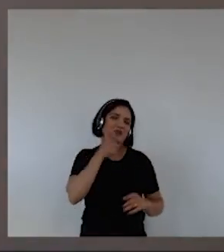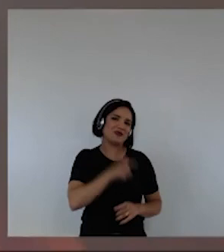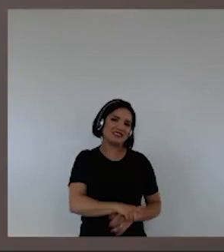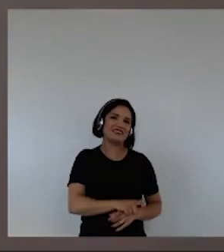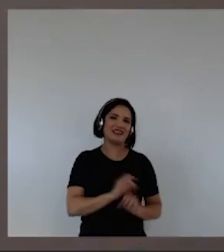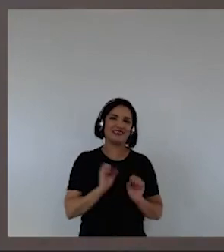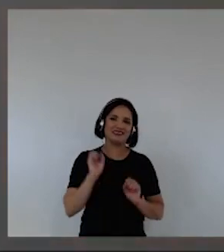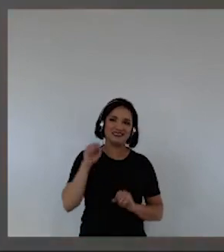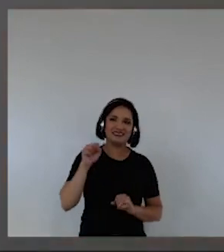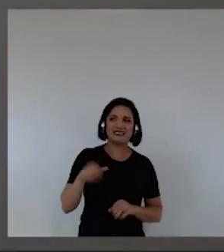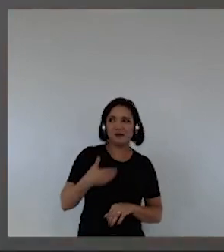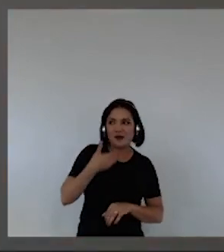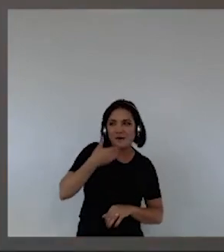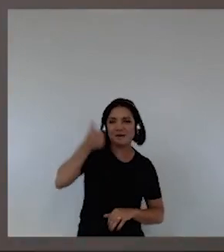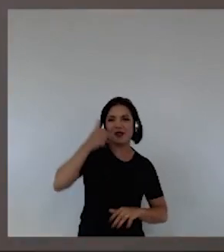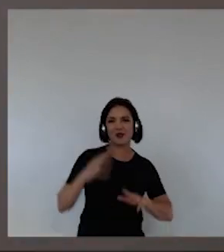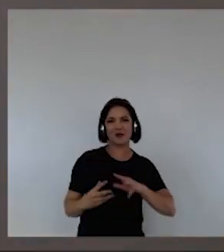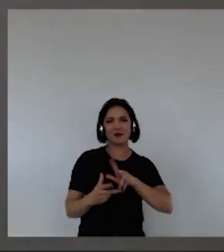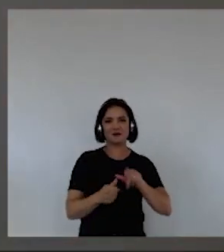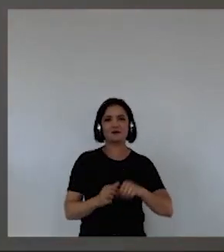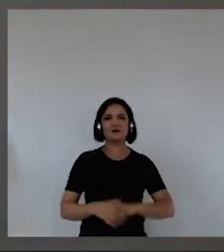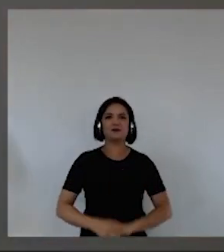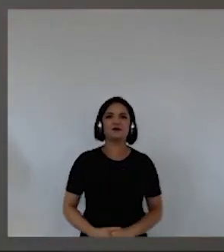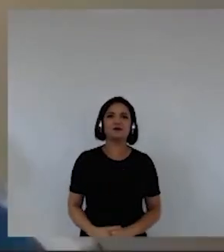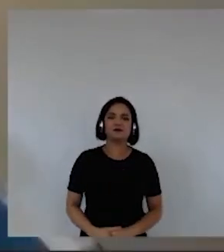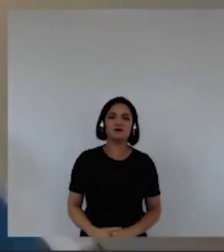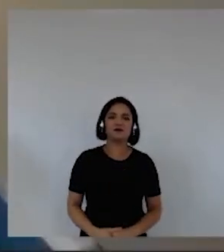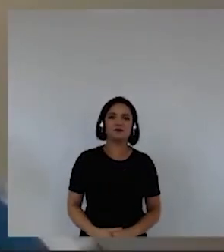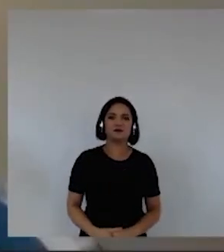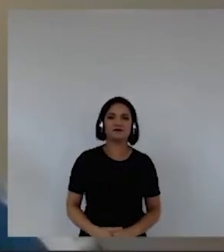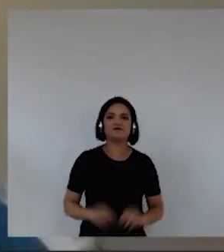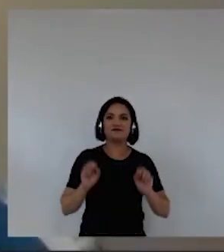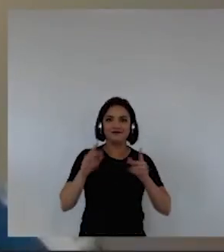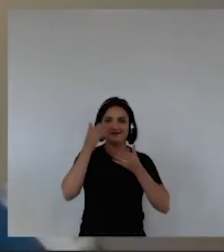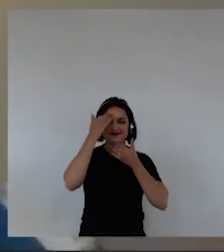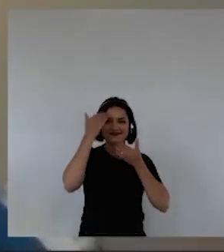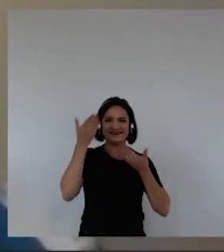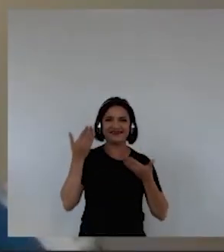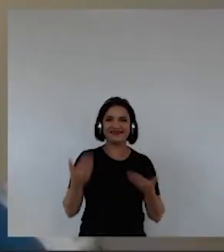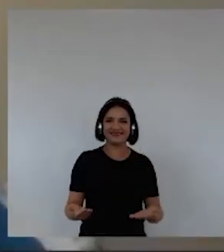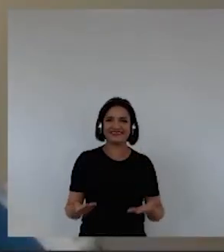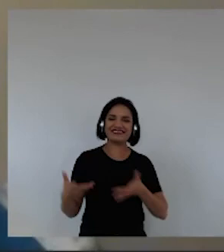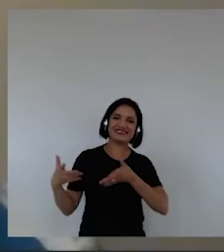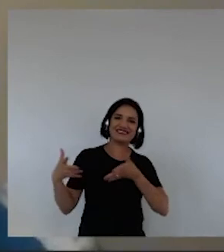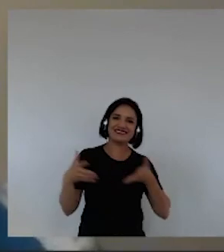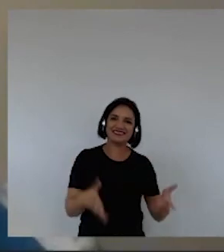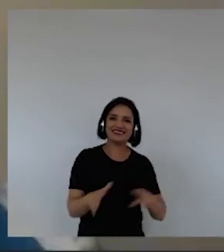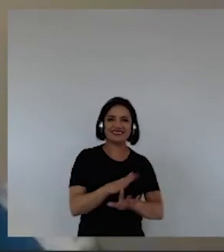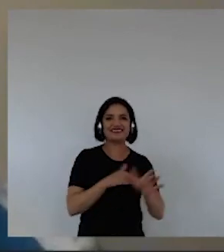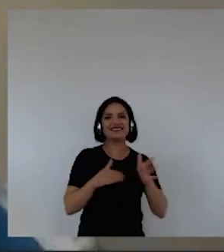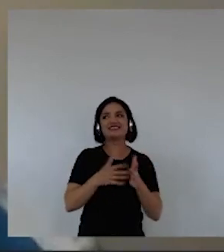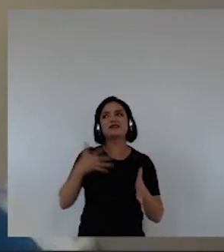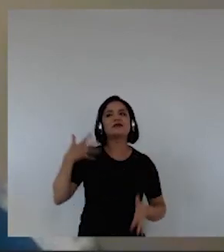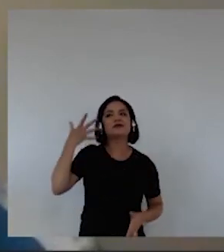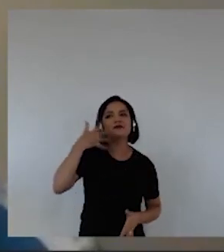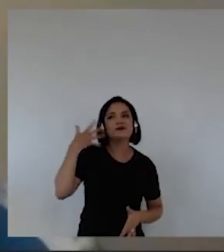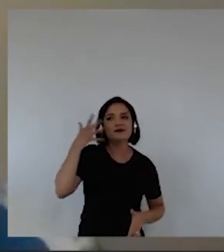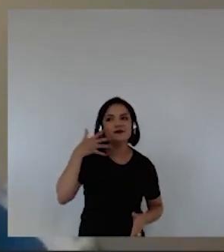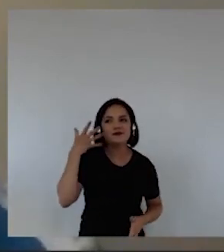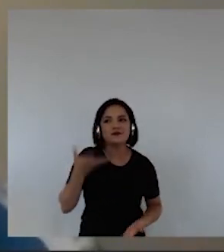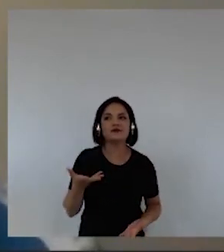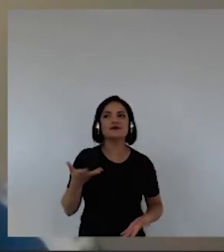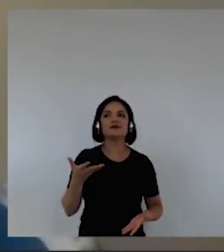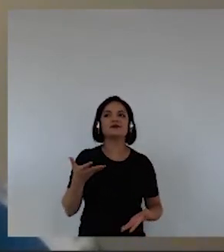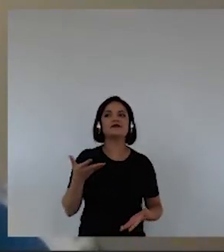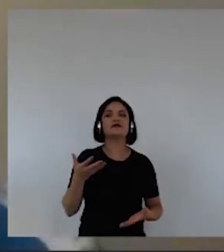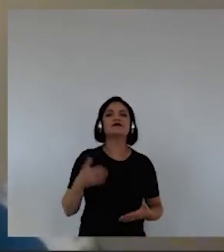possível, inclusive, melhorar o mundo. Muito bem. Eu agradeço a participação de todos os palestrantes e de todos os